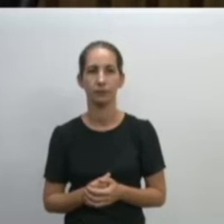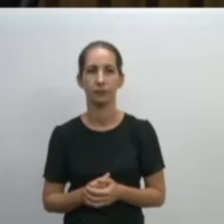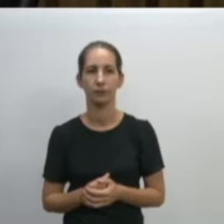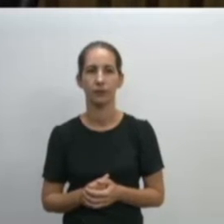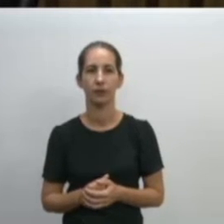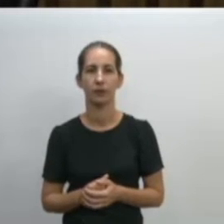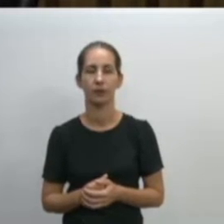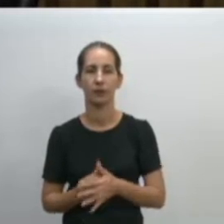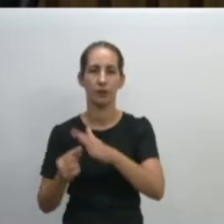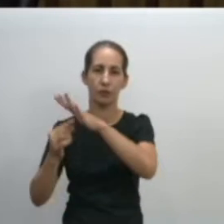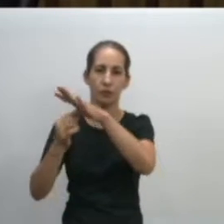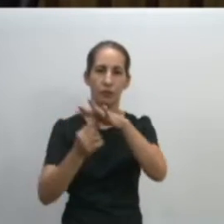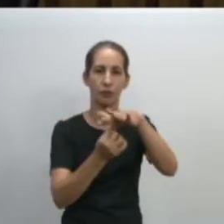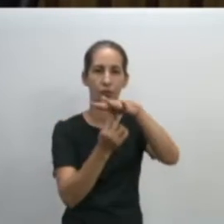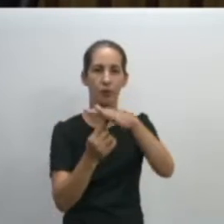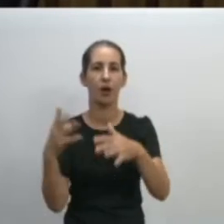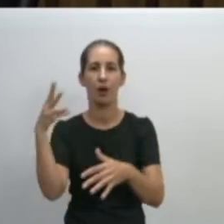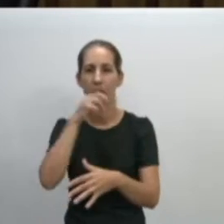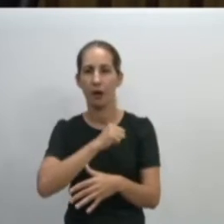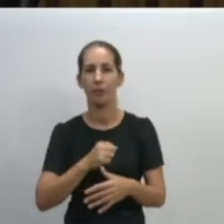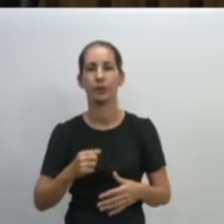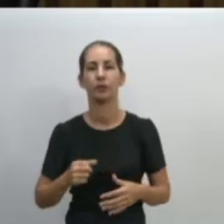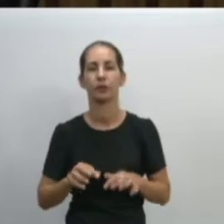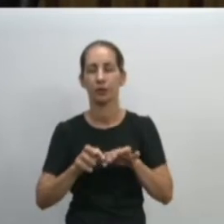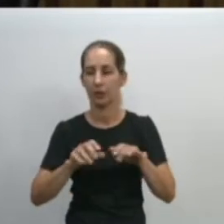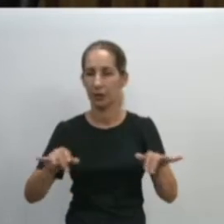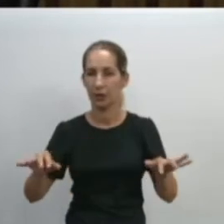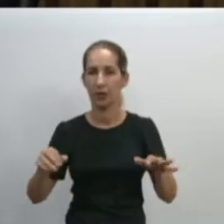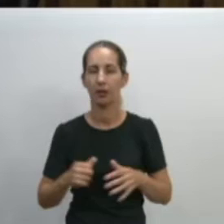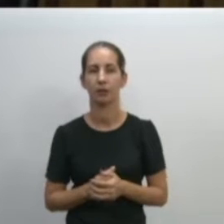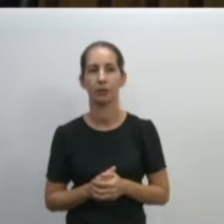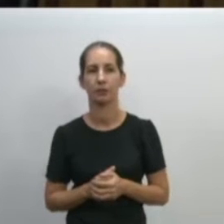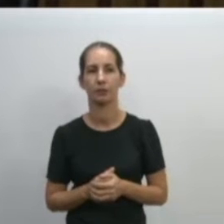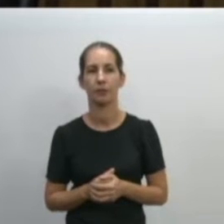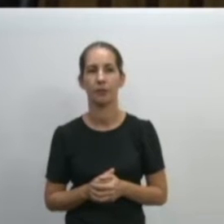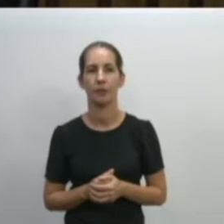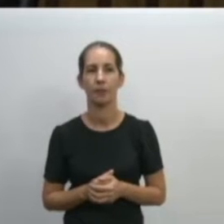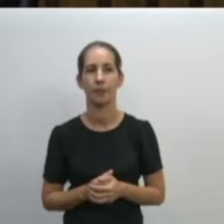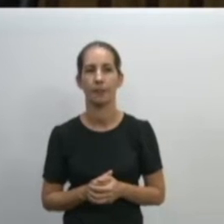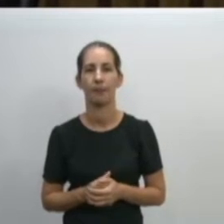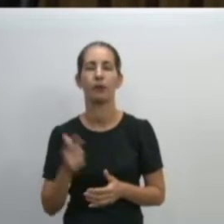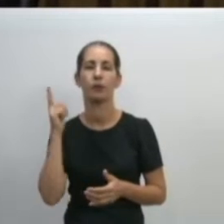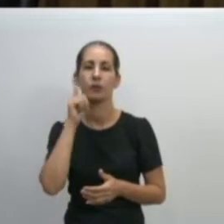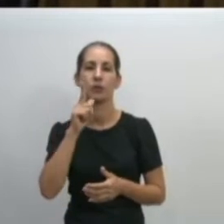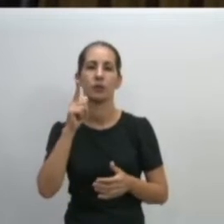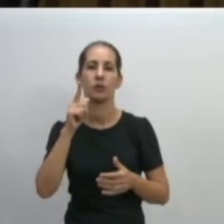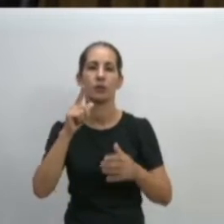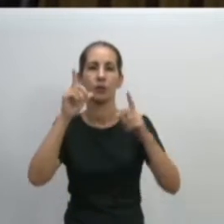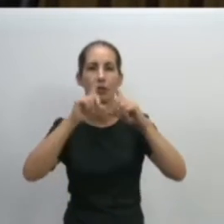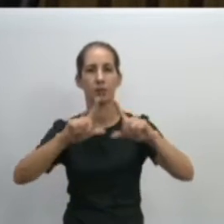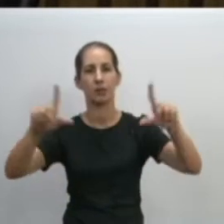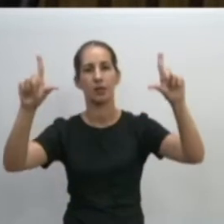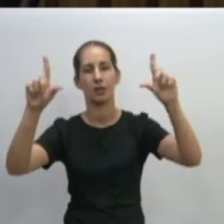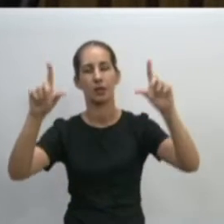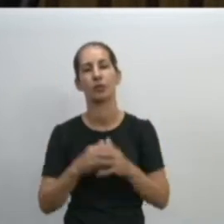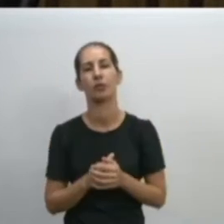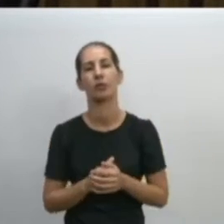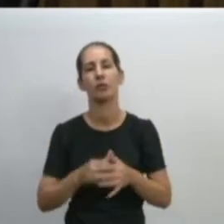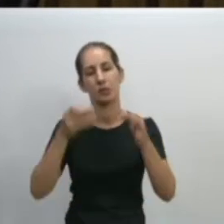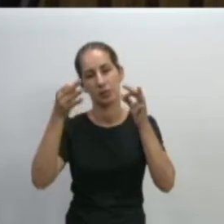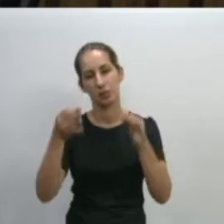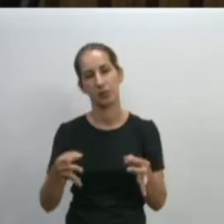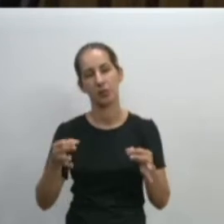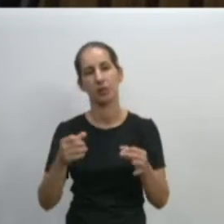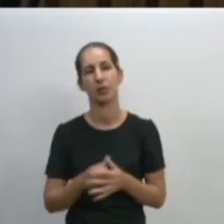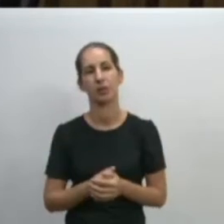a arte de voar, levou a agilidade dos teclados às manobras do avião que pilota e ganha os céus com exímia perfeição